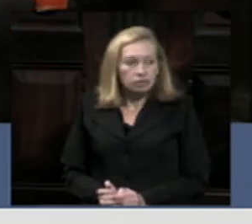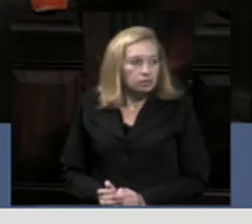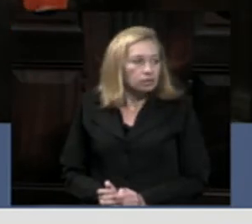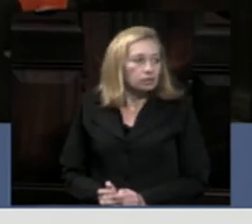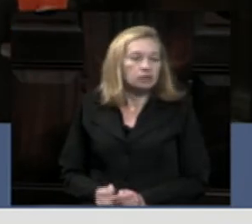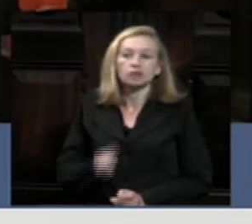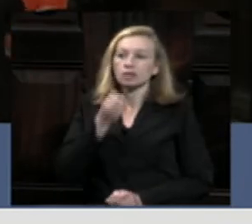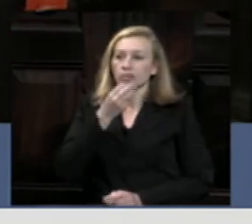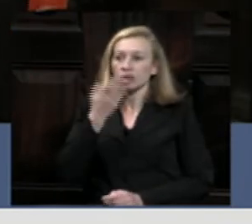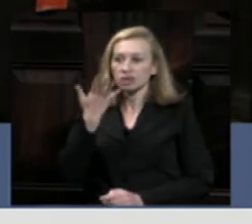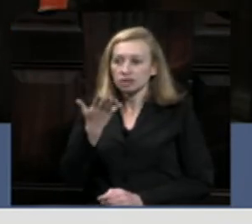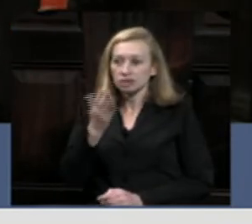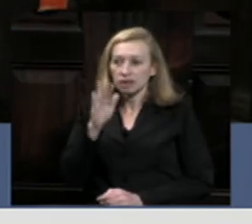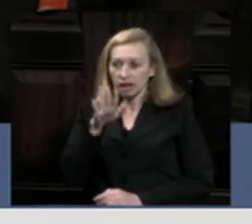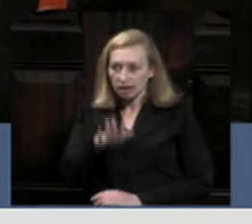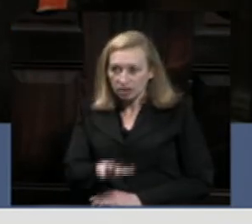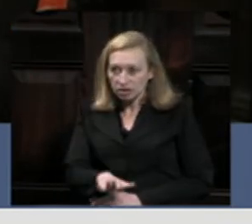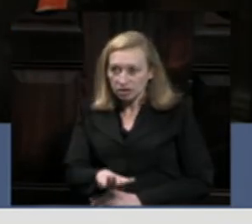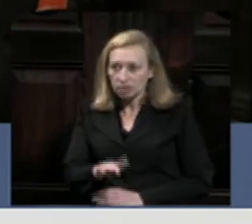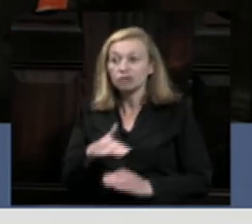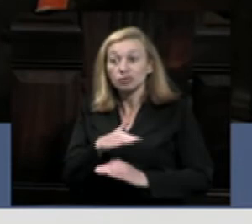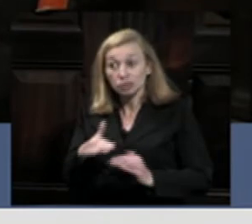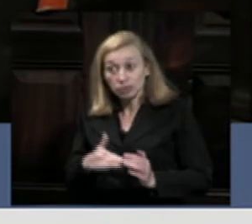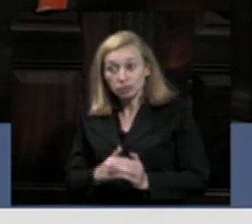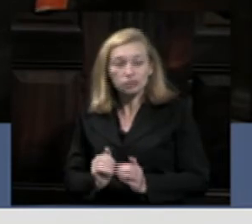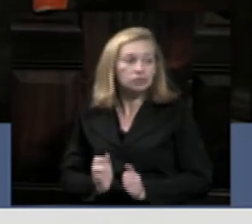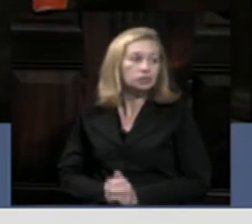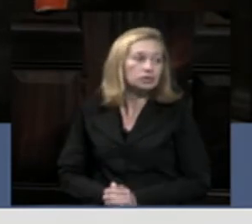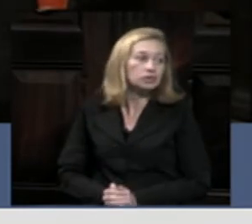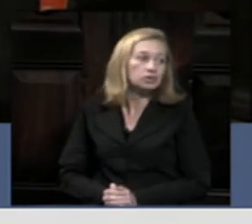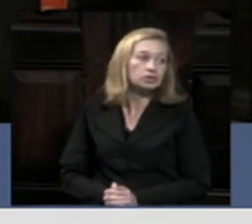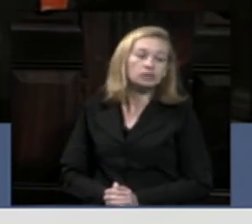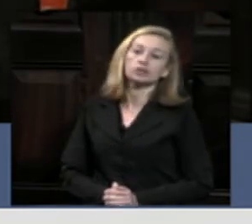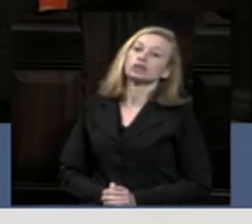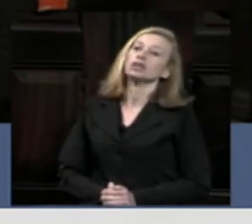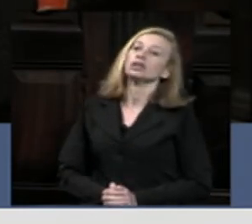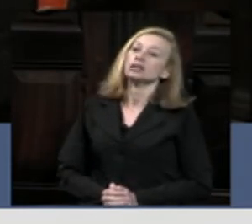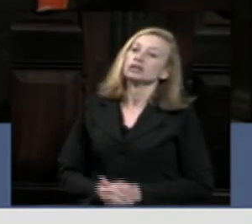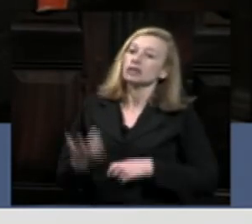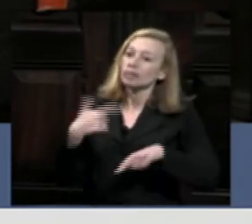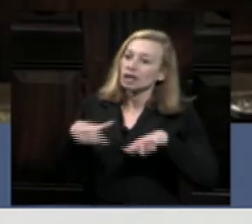Boa tarde, senhoras e senhores, servidores públicos da Assembleia,